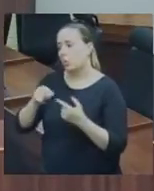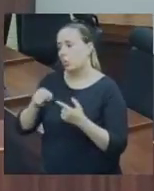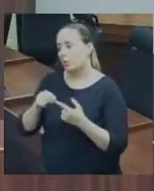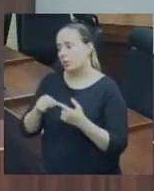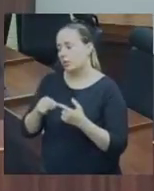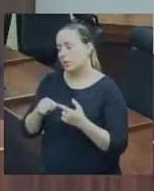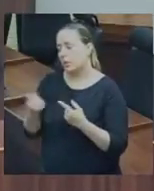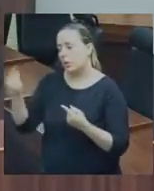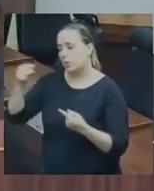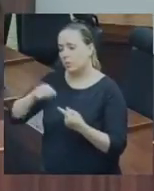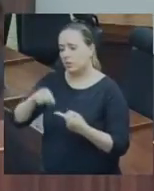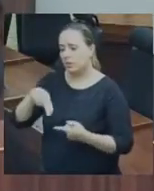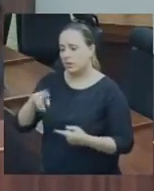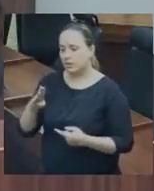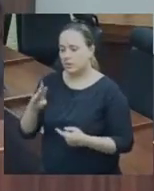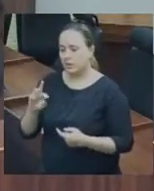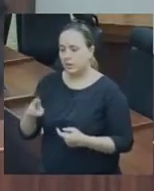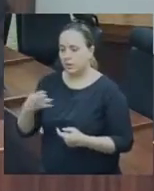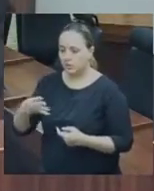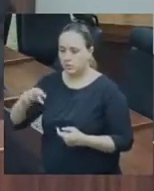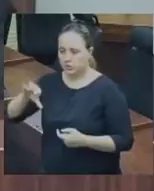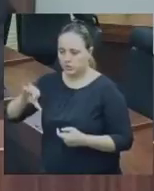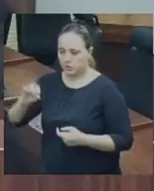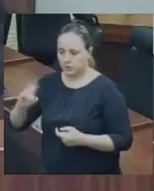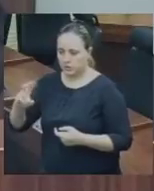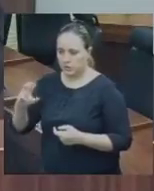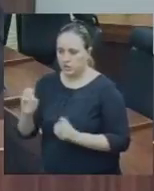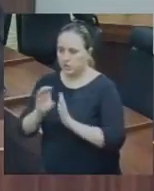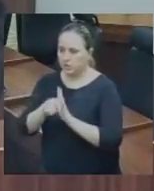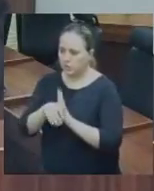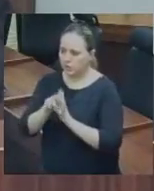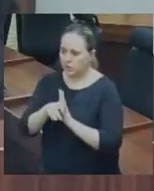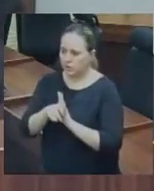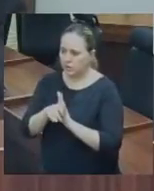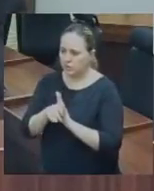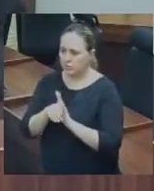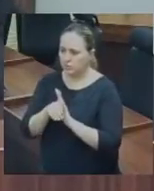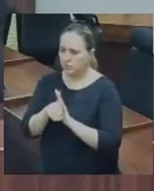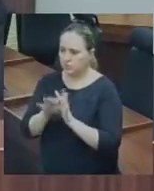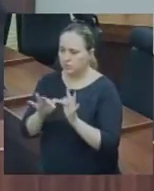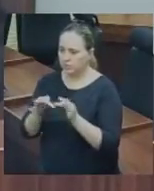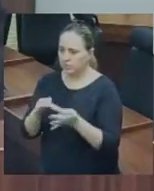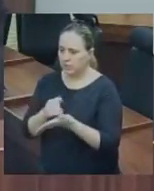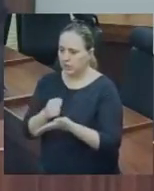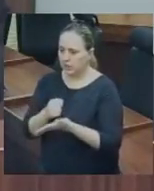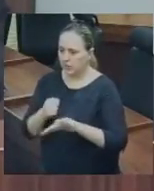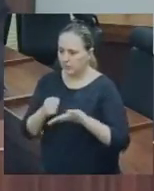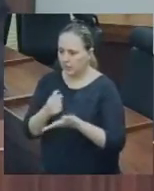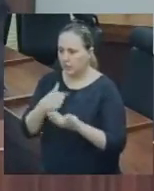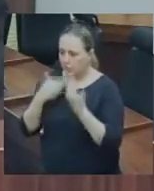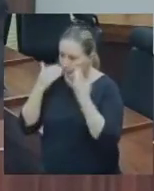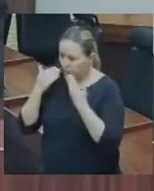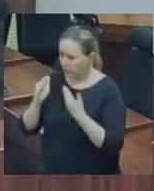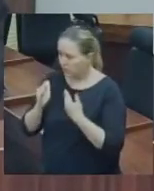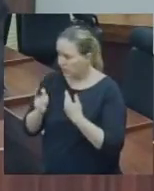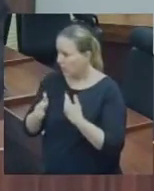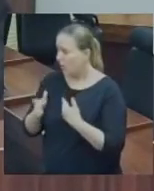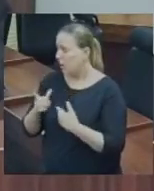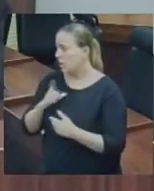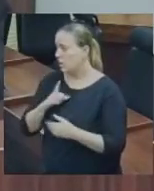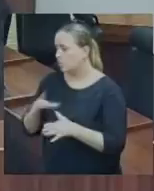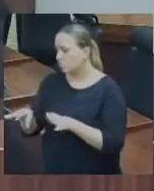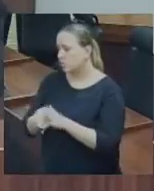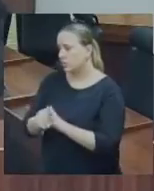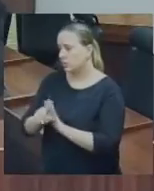da nbr 9050 que são os conceitos e princípios que eu apresentei alguns aqui que estão na lei brasileira